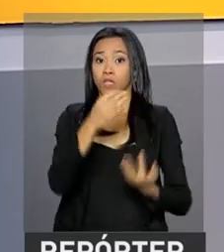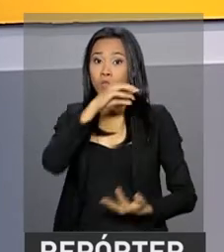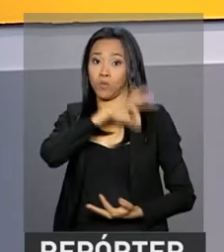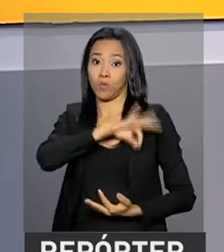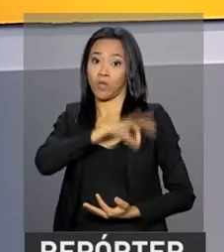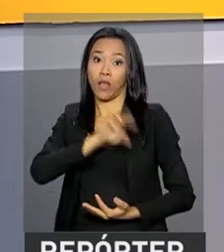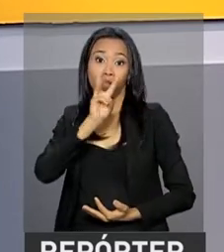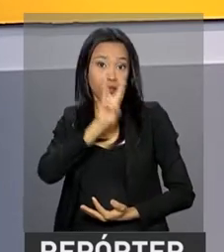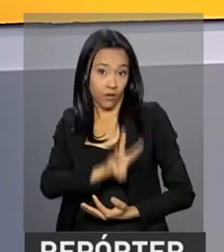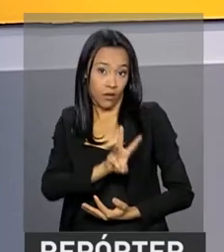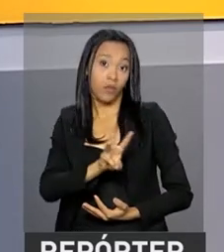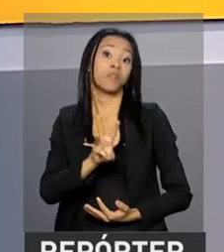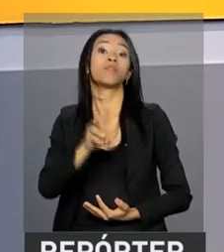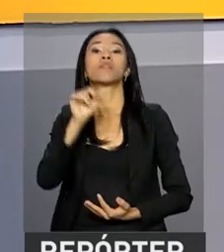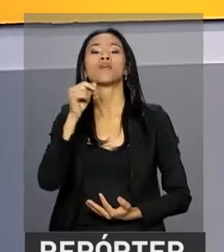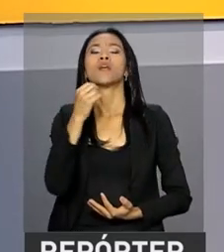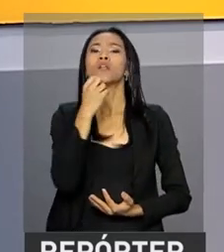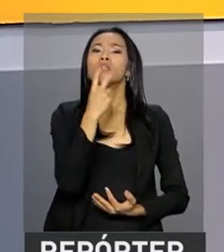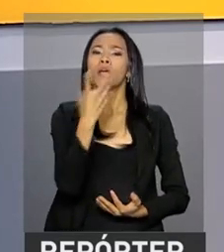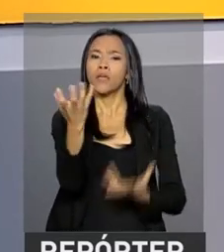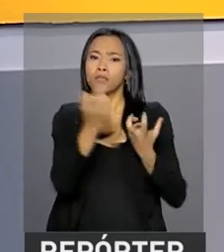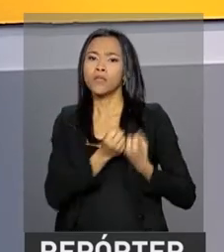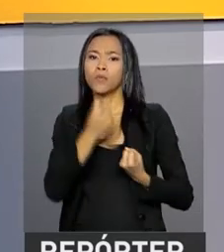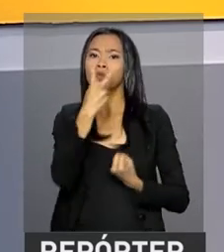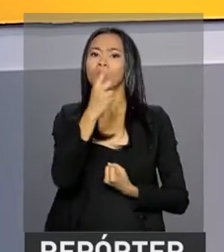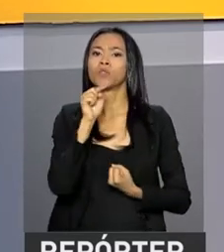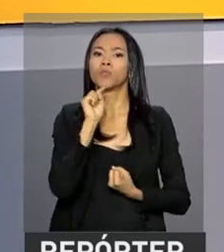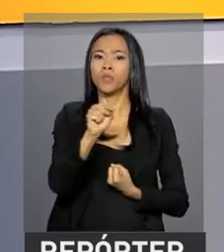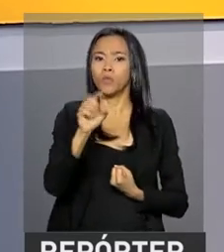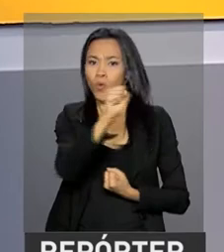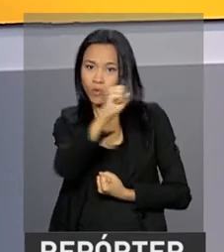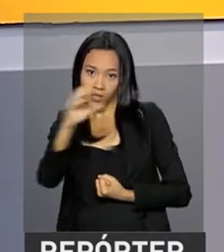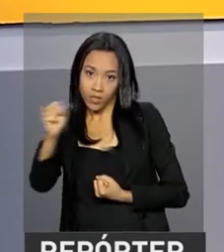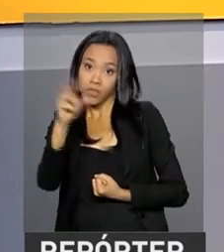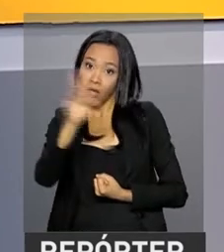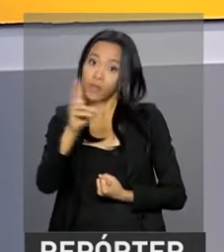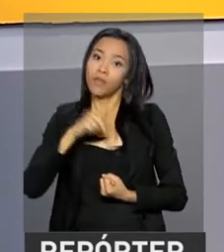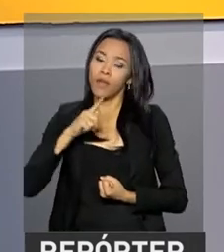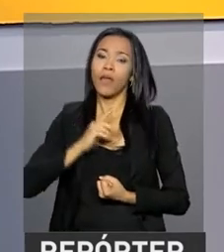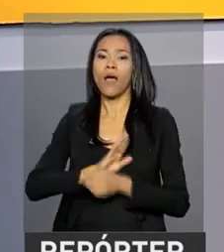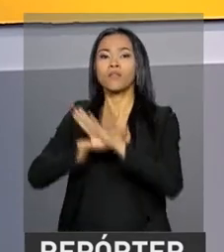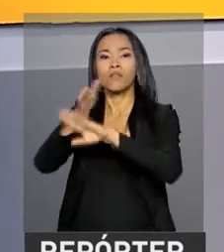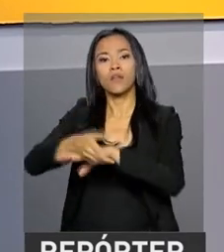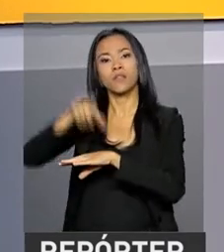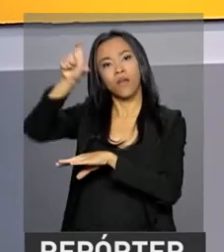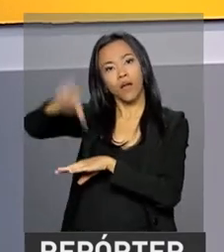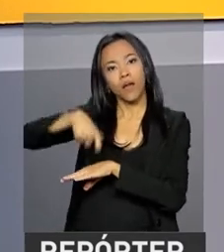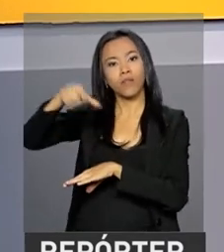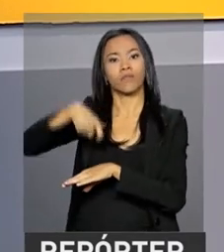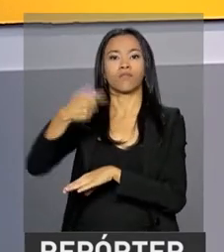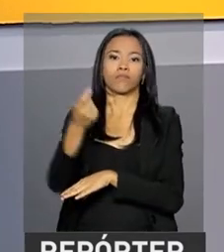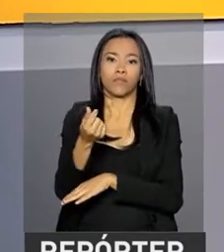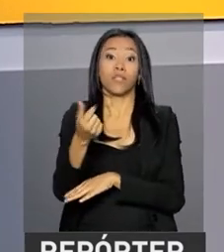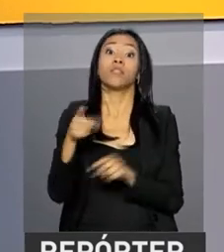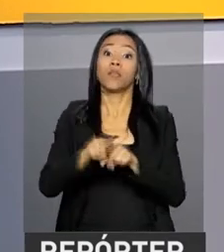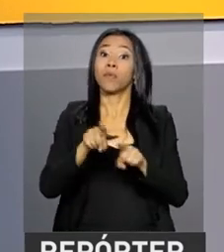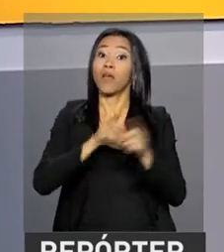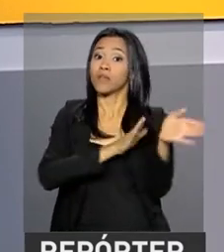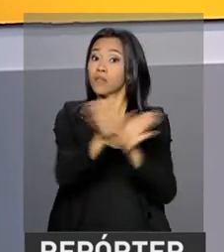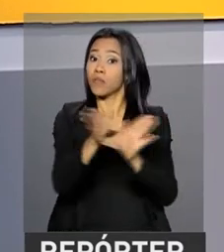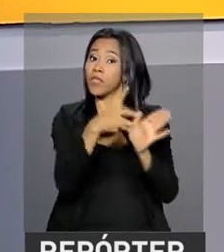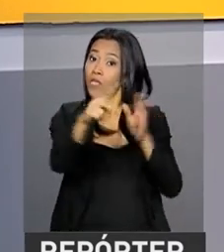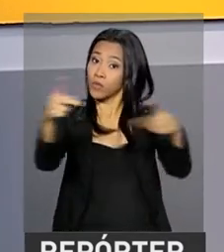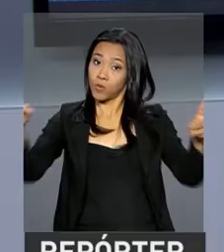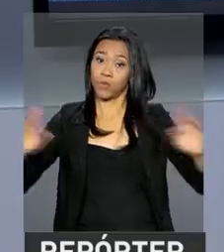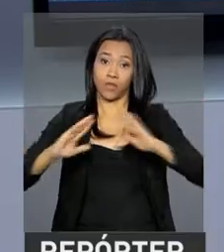mínimos cerca de dois mil e oitocentos reais tenham acesso ao crédito para reforma ampliação ou promoção da acessibilidade em suas